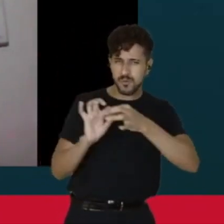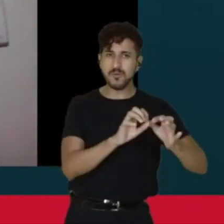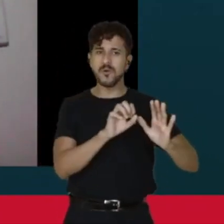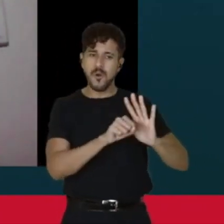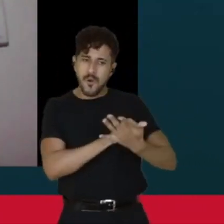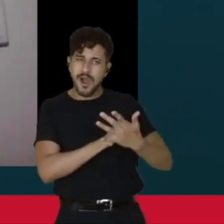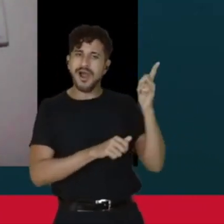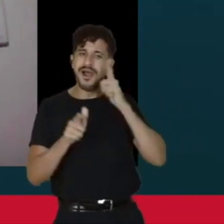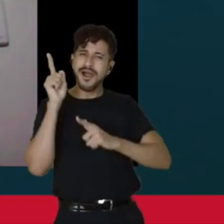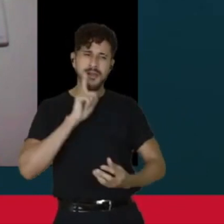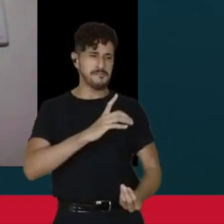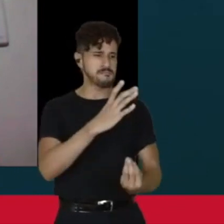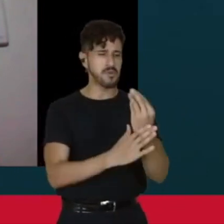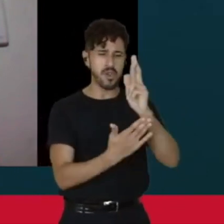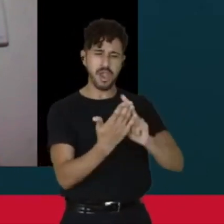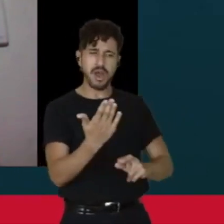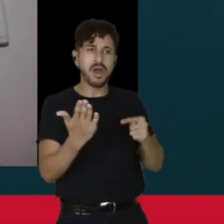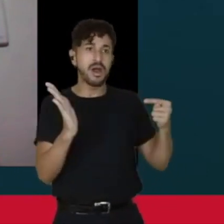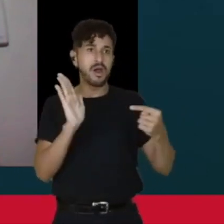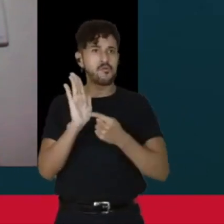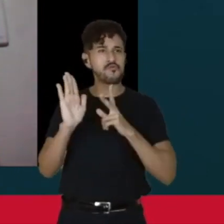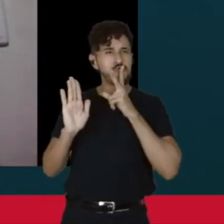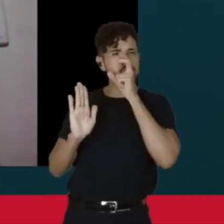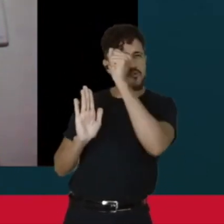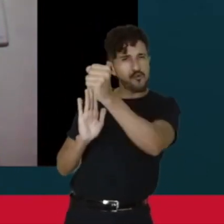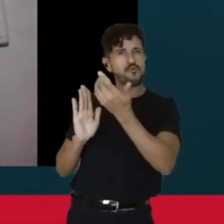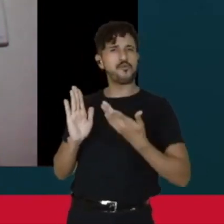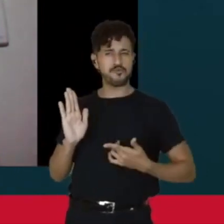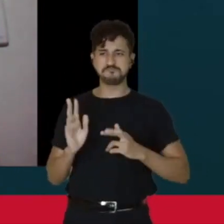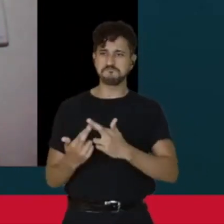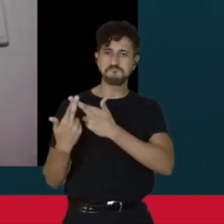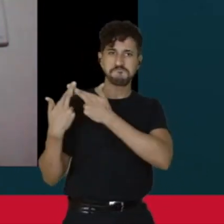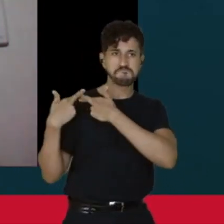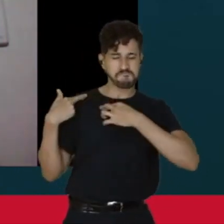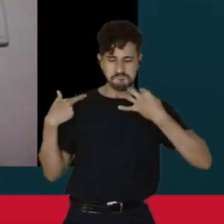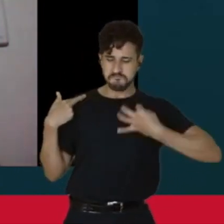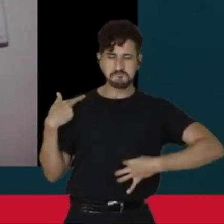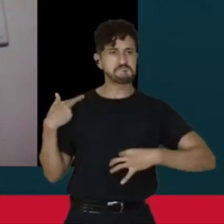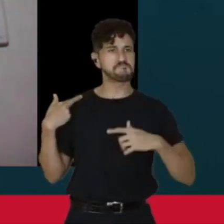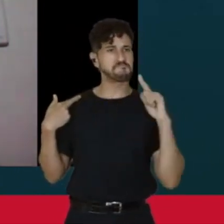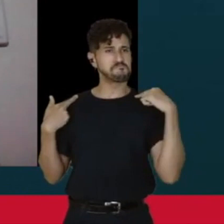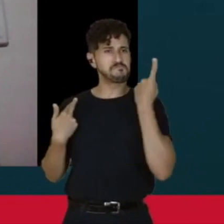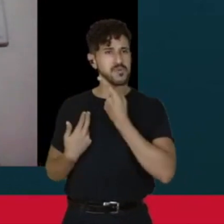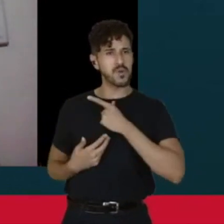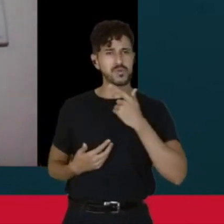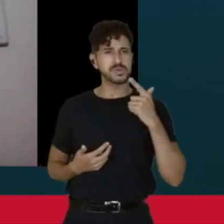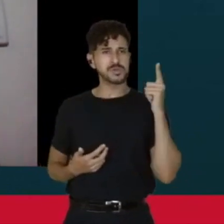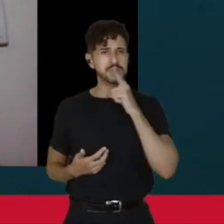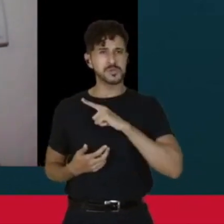né, produzir um material bastante denso, com muita responsabilidade, com